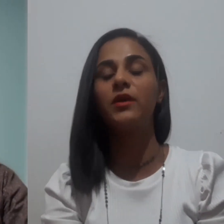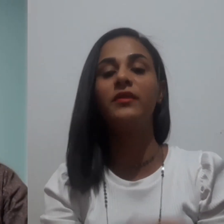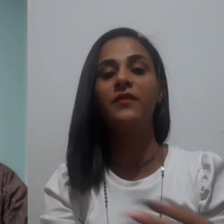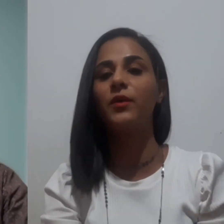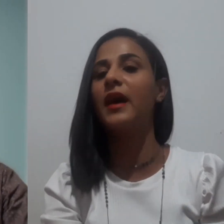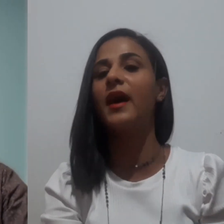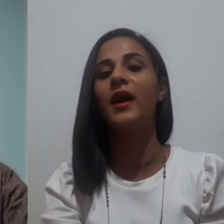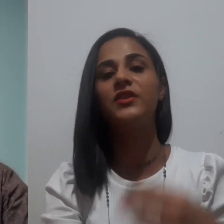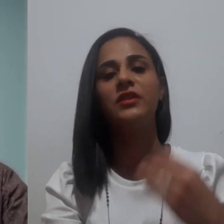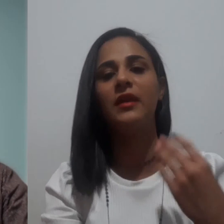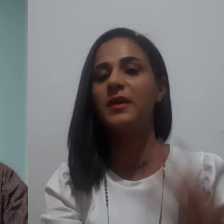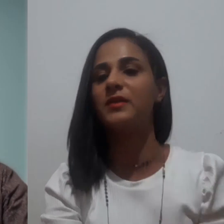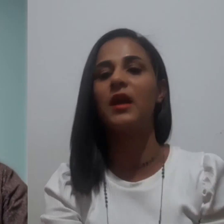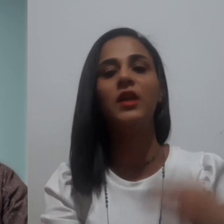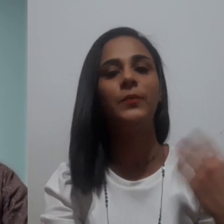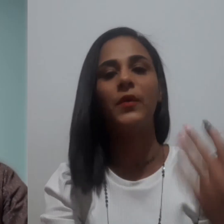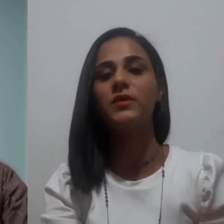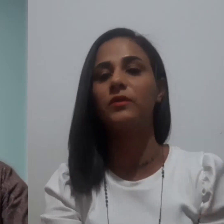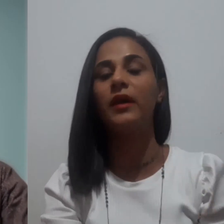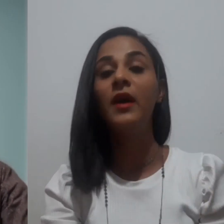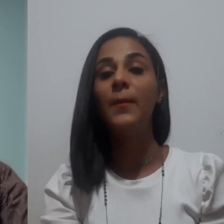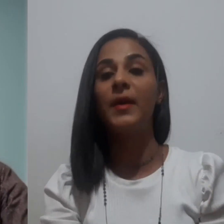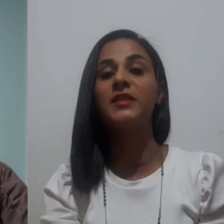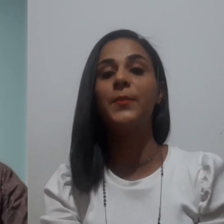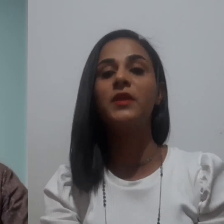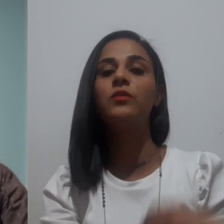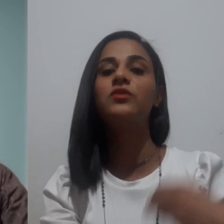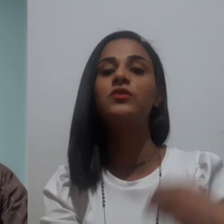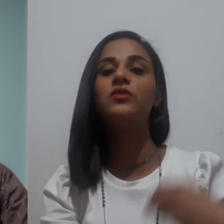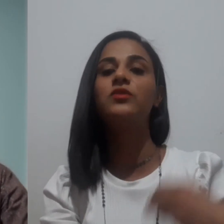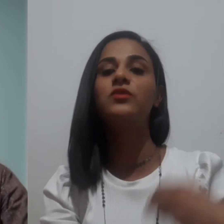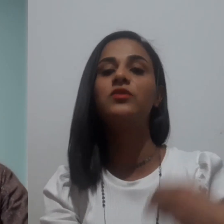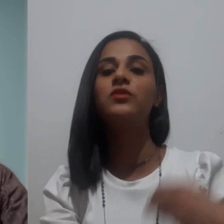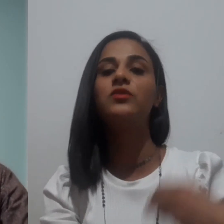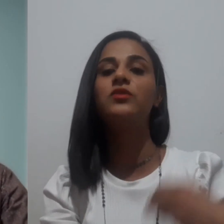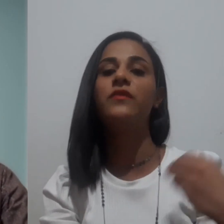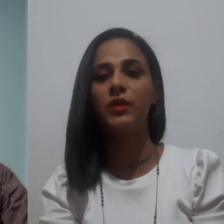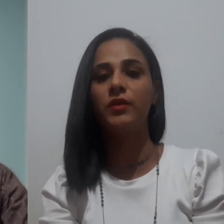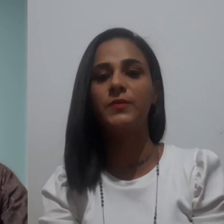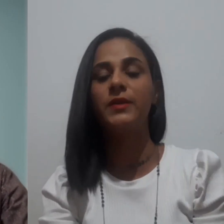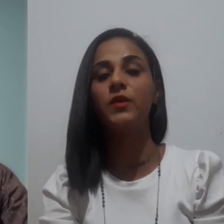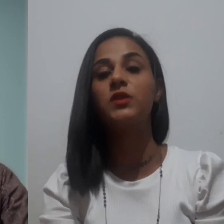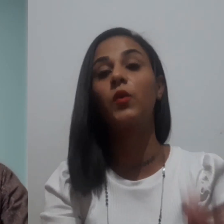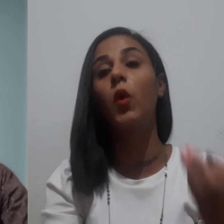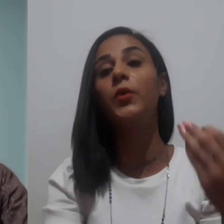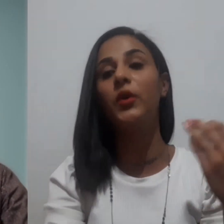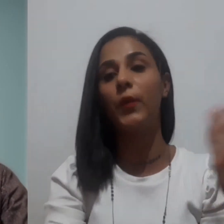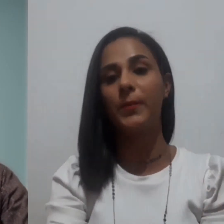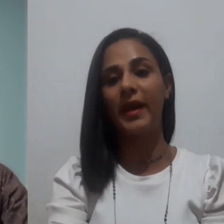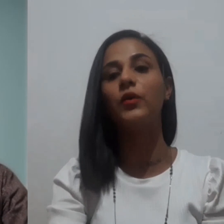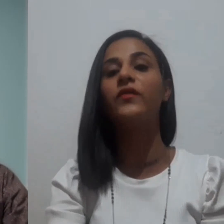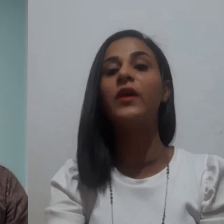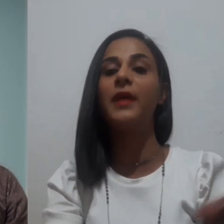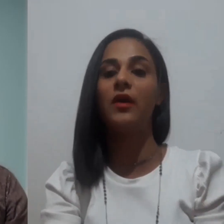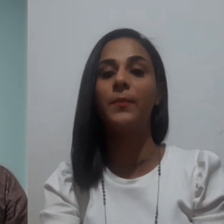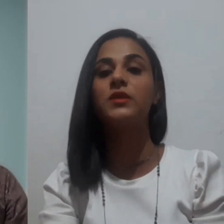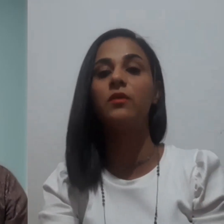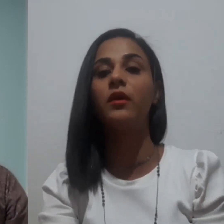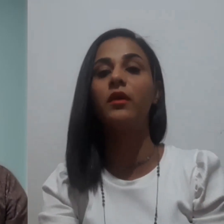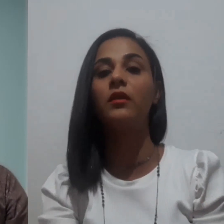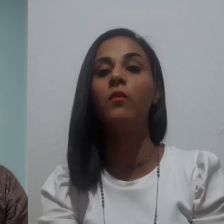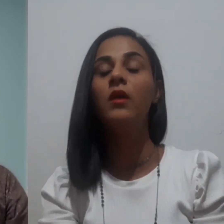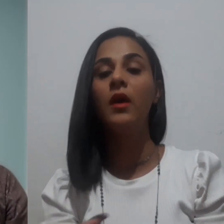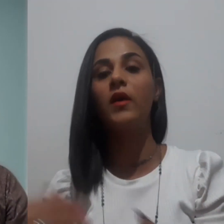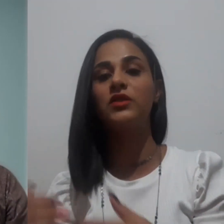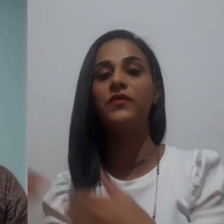adianta a pessoa só ter faculdade, ter mestrado, pós-doutorado. Mas se a pessoa não tiver vontade de ajudar outras pessoas, como que um